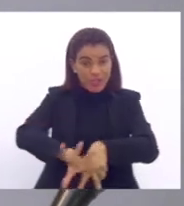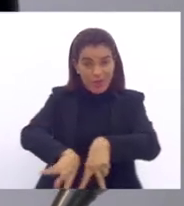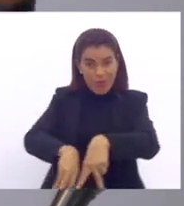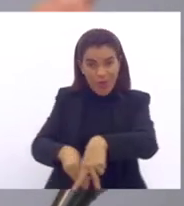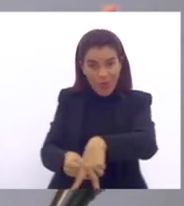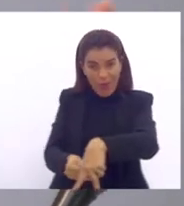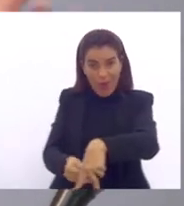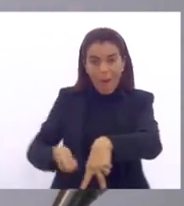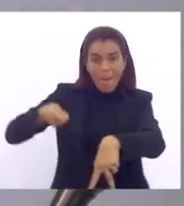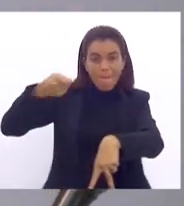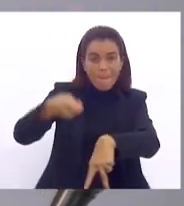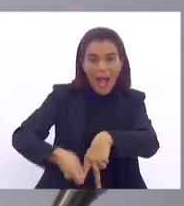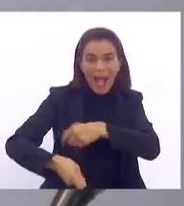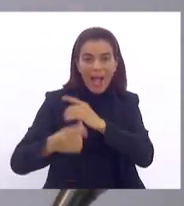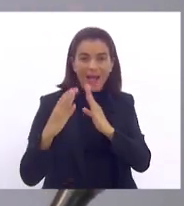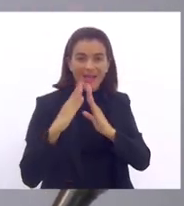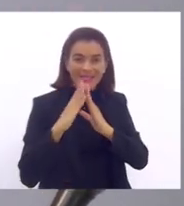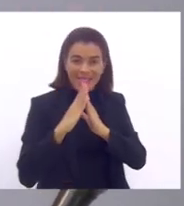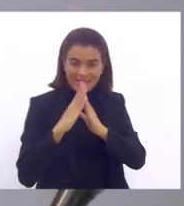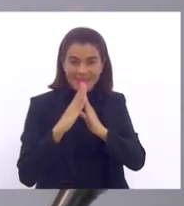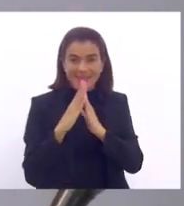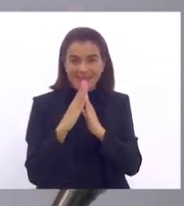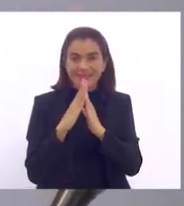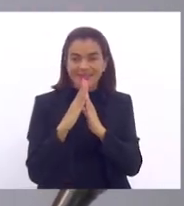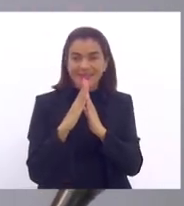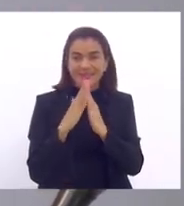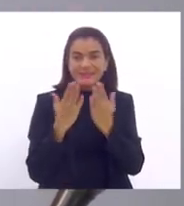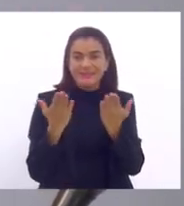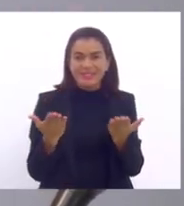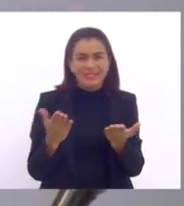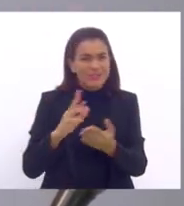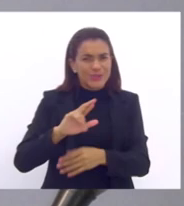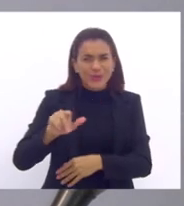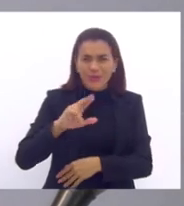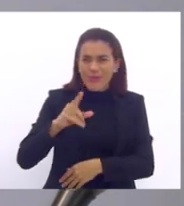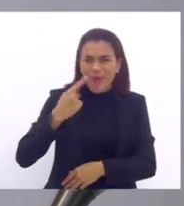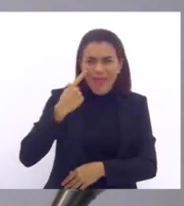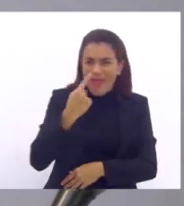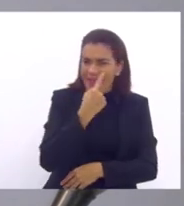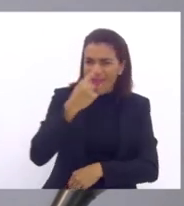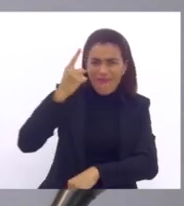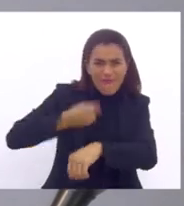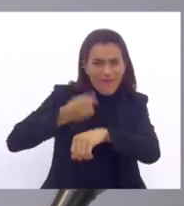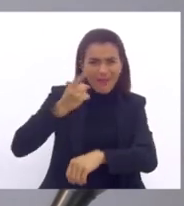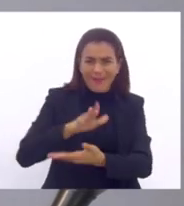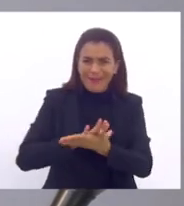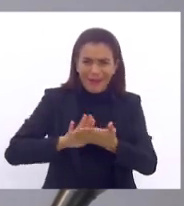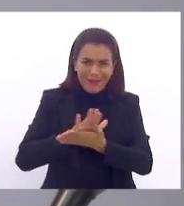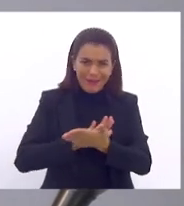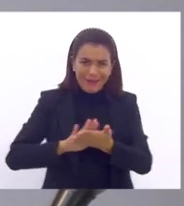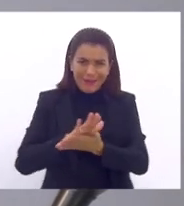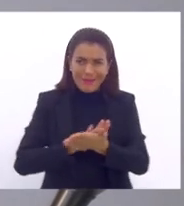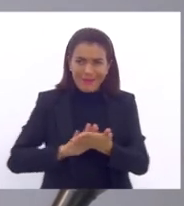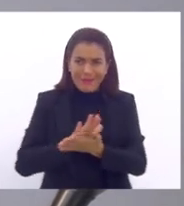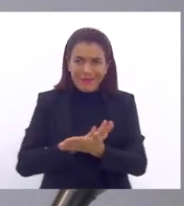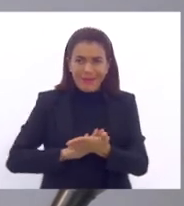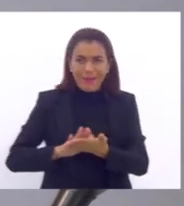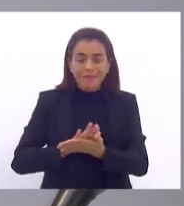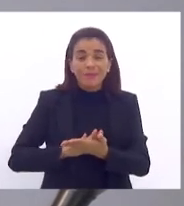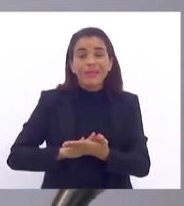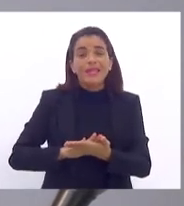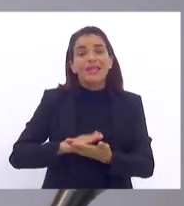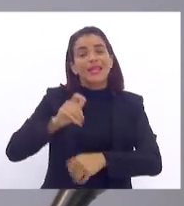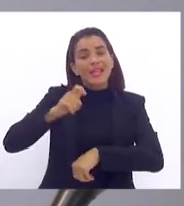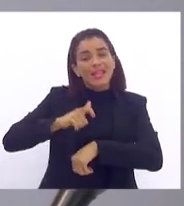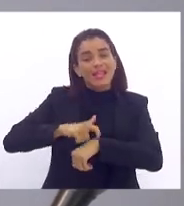então ali tava O Flagrante ora isto não é flagrante de nada e naquela